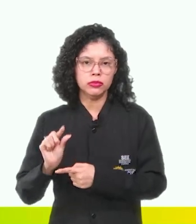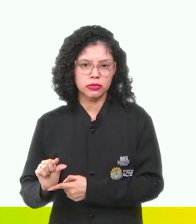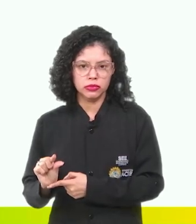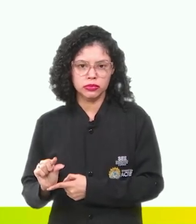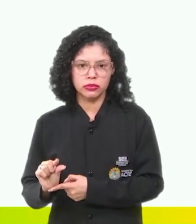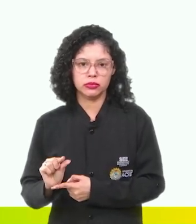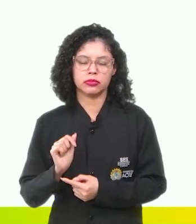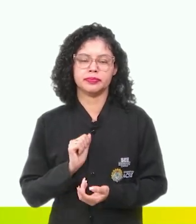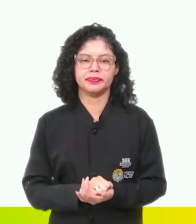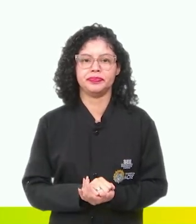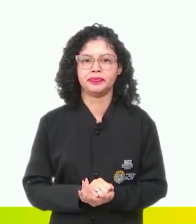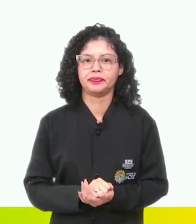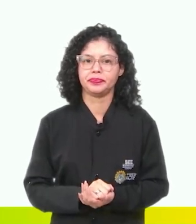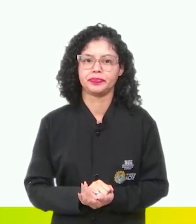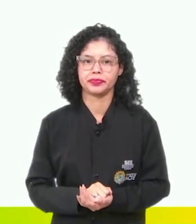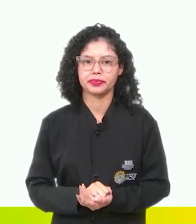Vzinho,